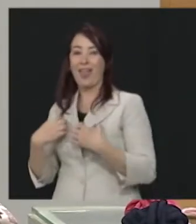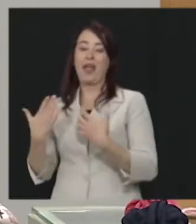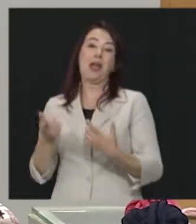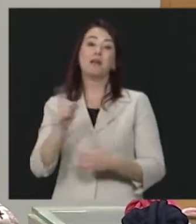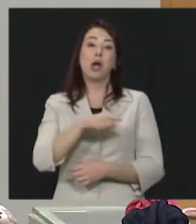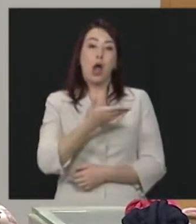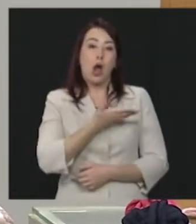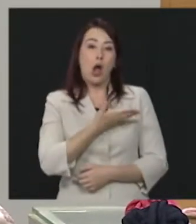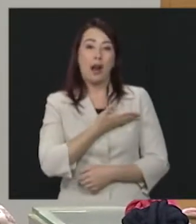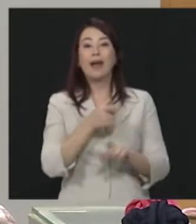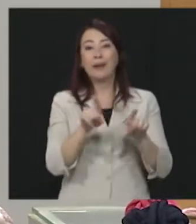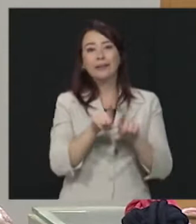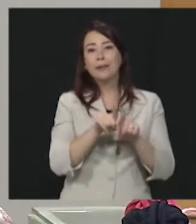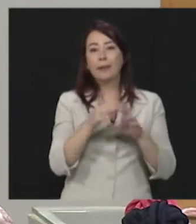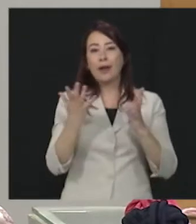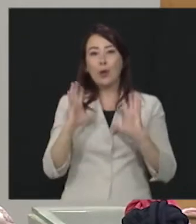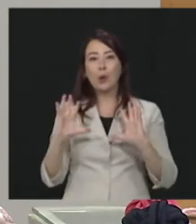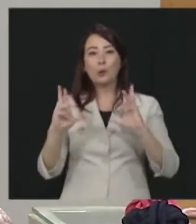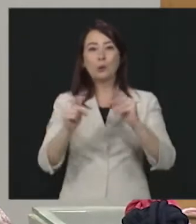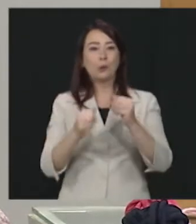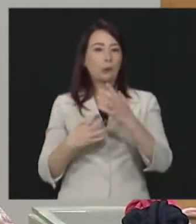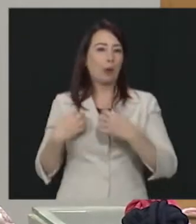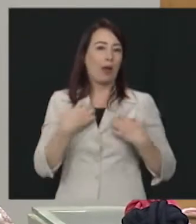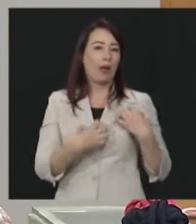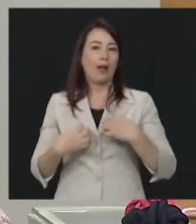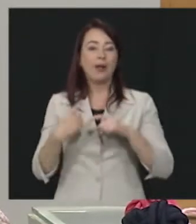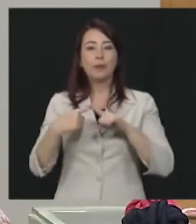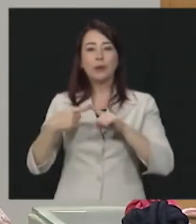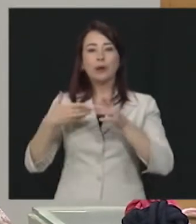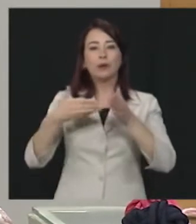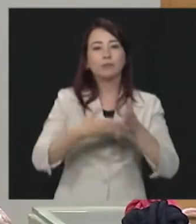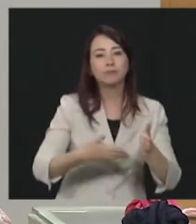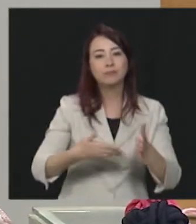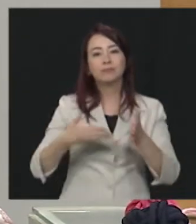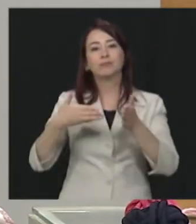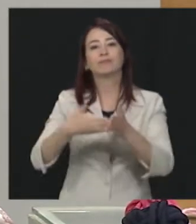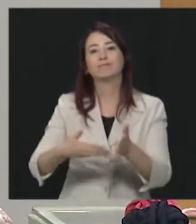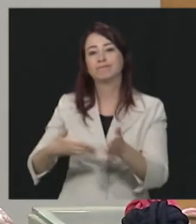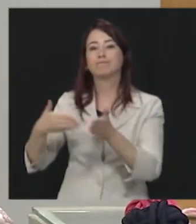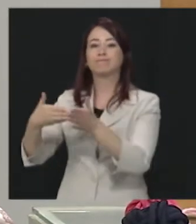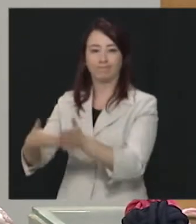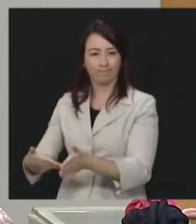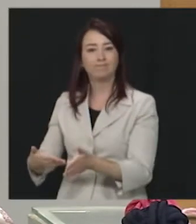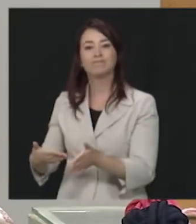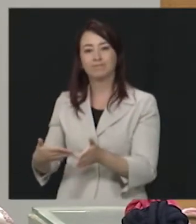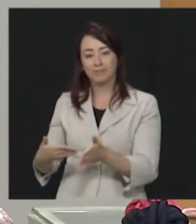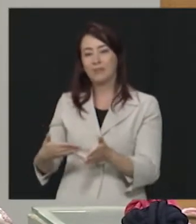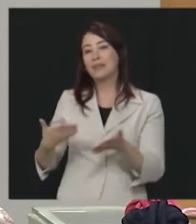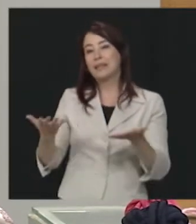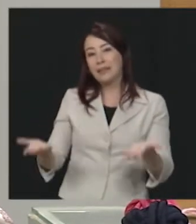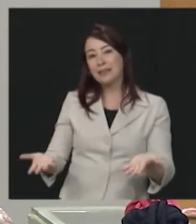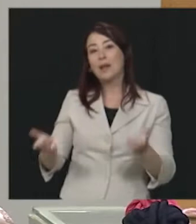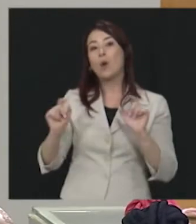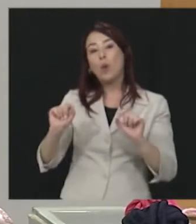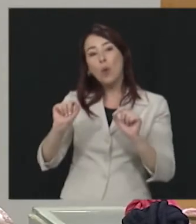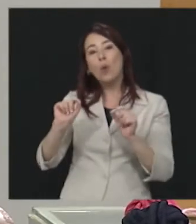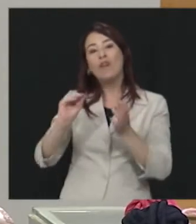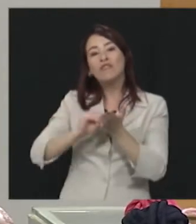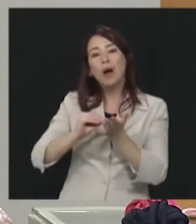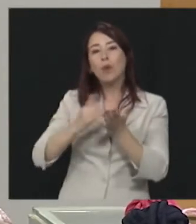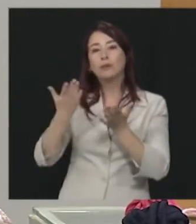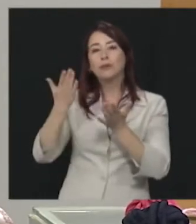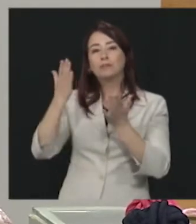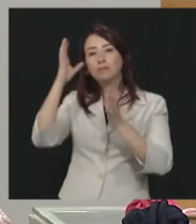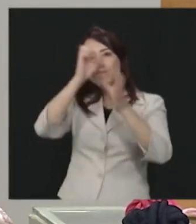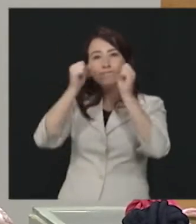não podiam interagir, né, com a dificuldade, não tinha orientação. Então, houve falta de orientação.